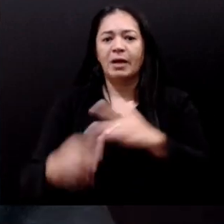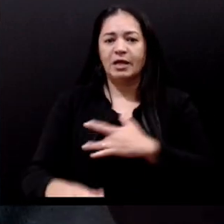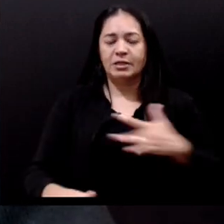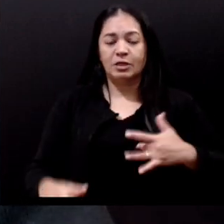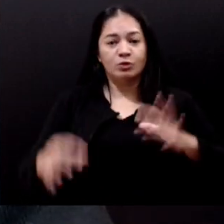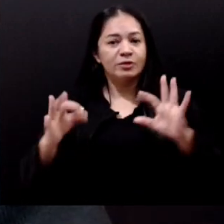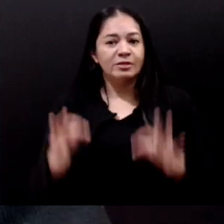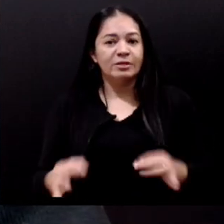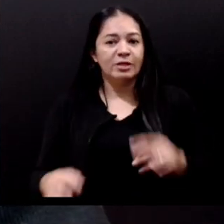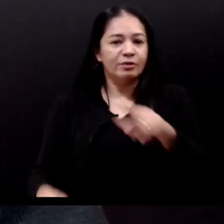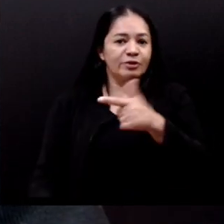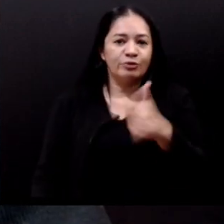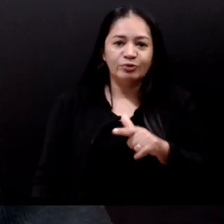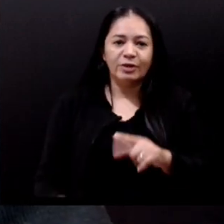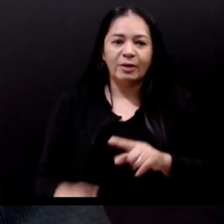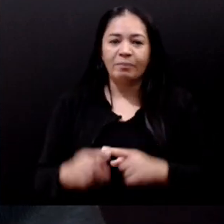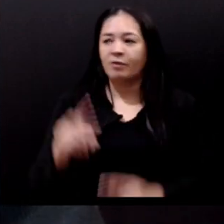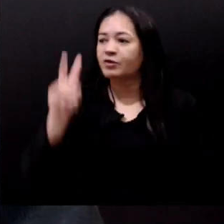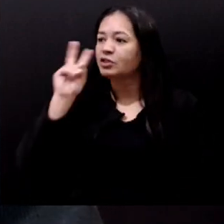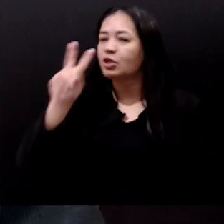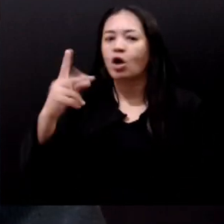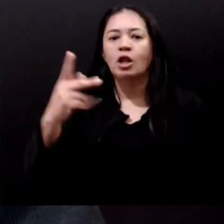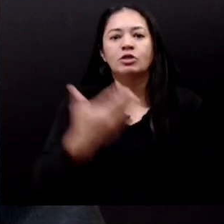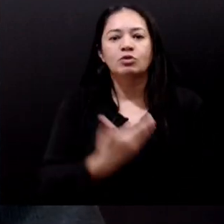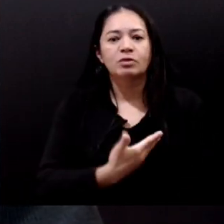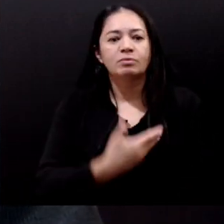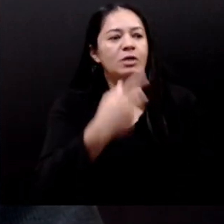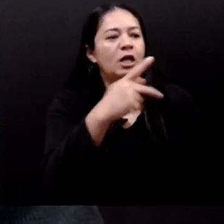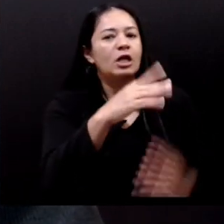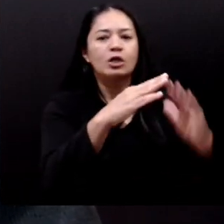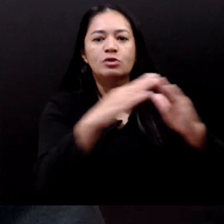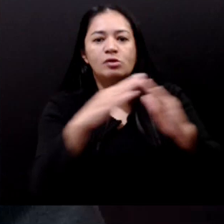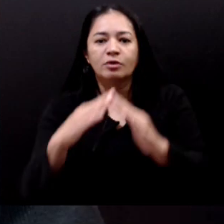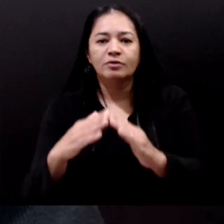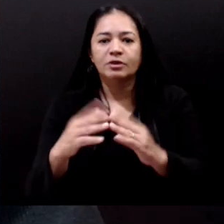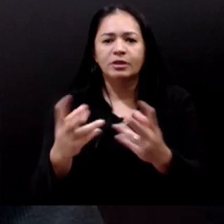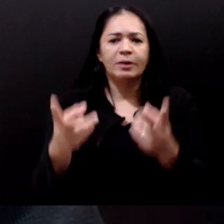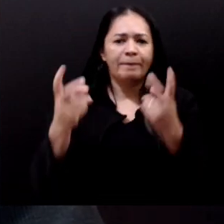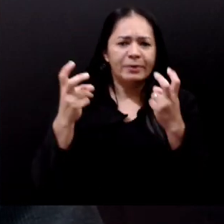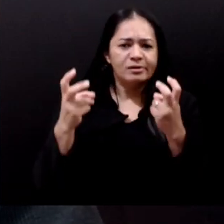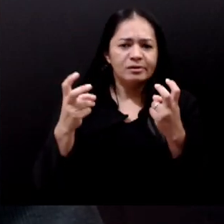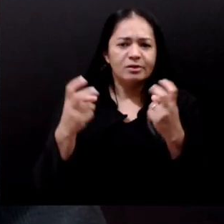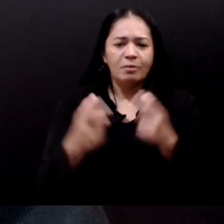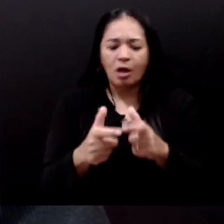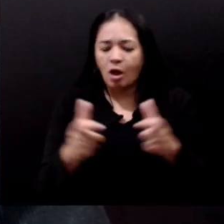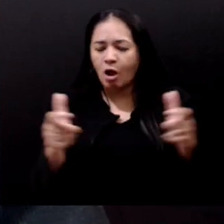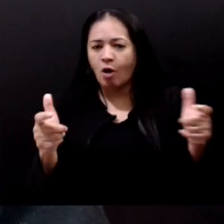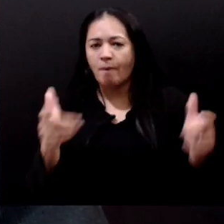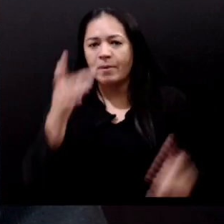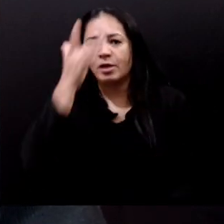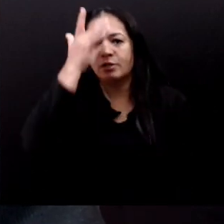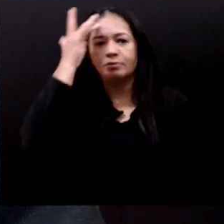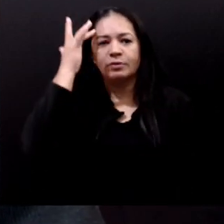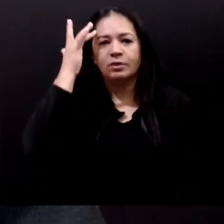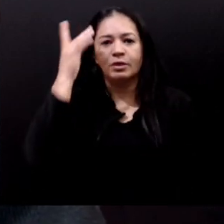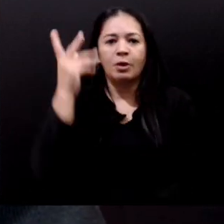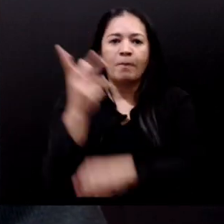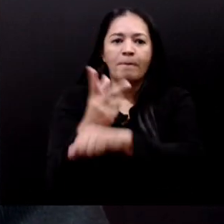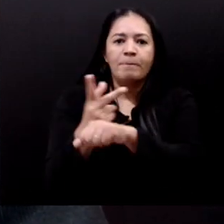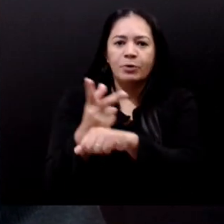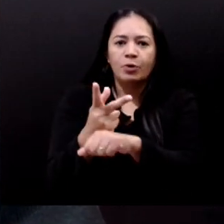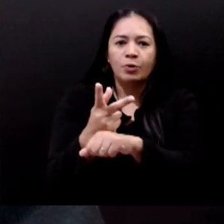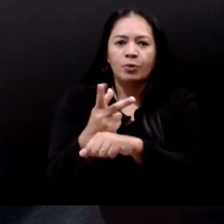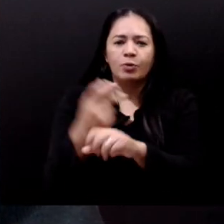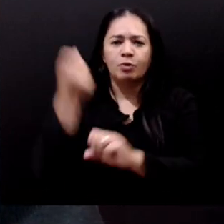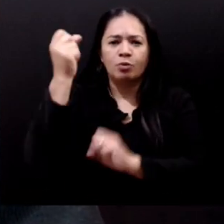você está olhando a sua amiga, né? Você está olhando a sua vizinha, e perceba que a maioria das pessoas, quando ela procura uma academia, algo